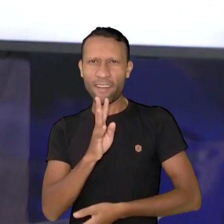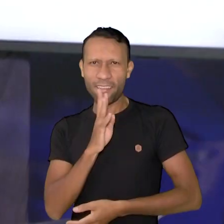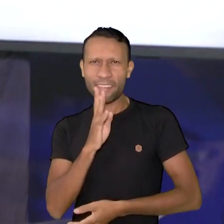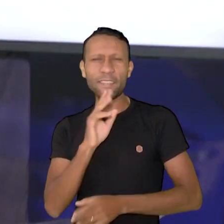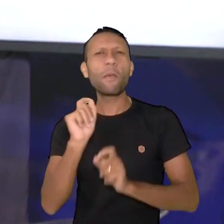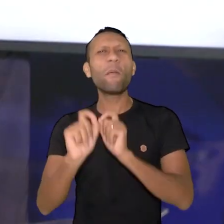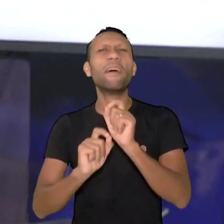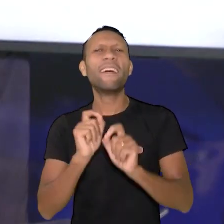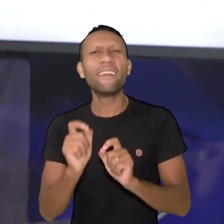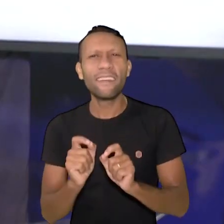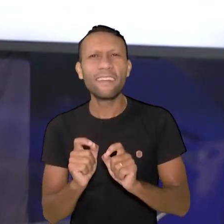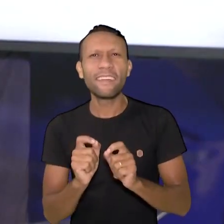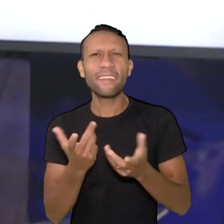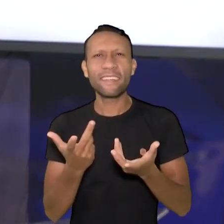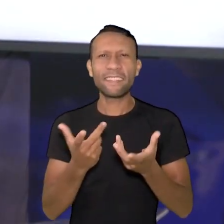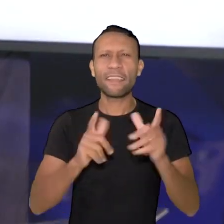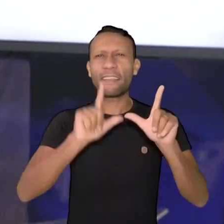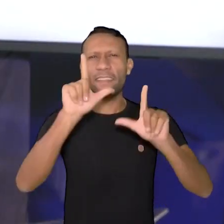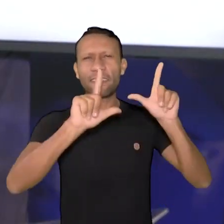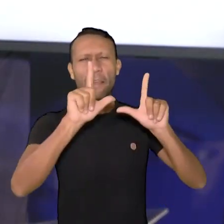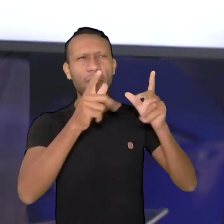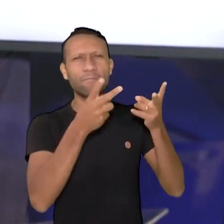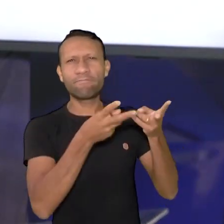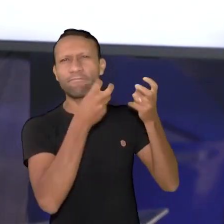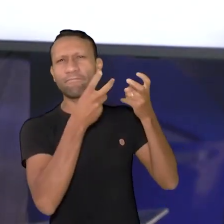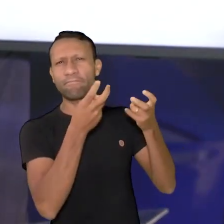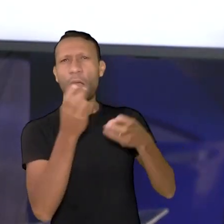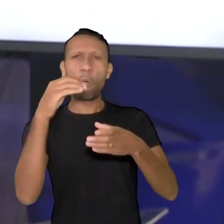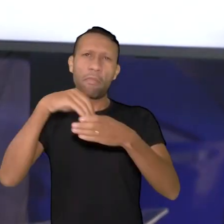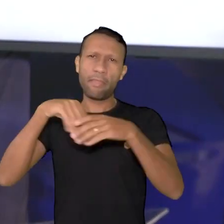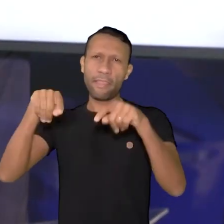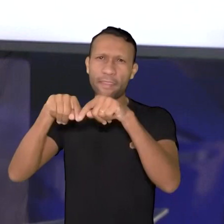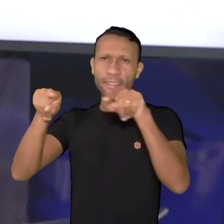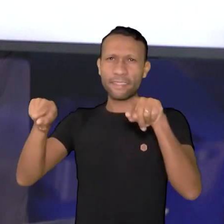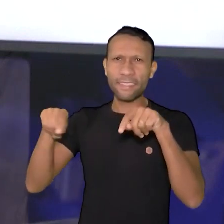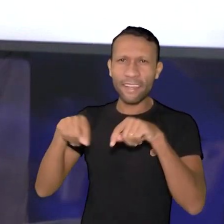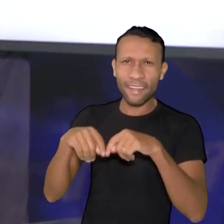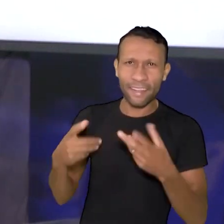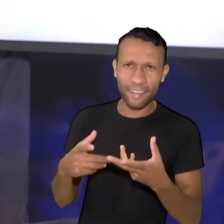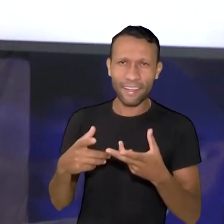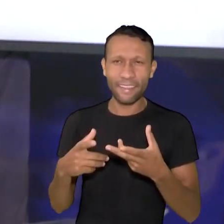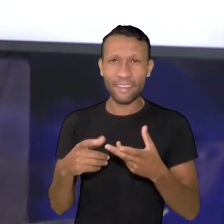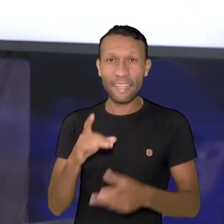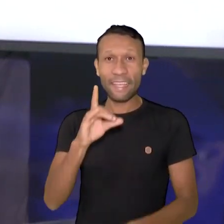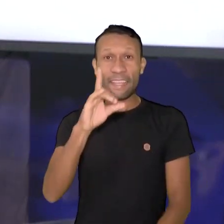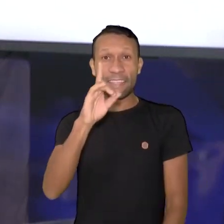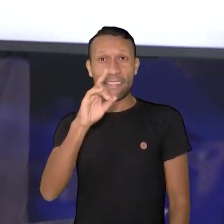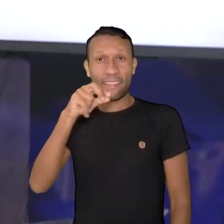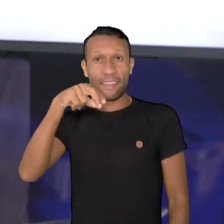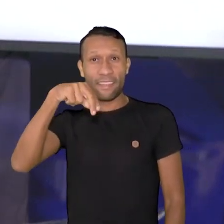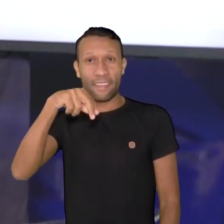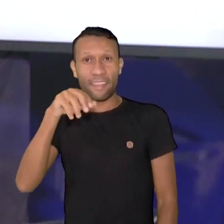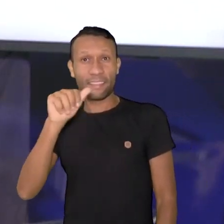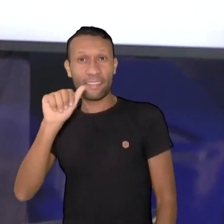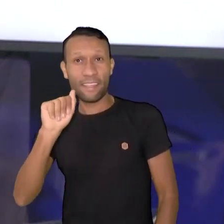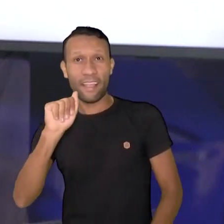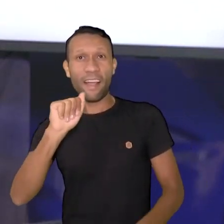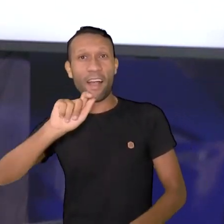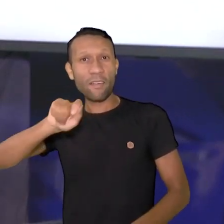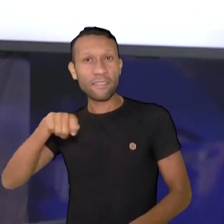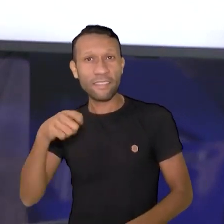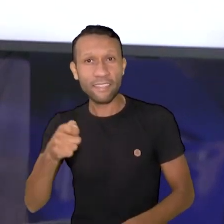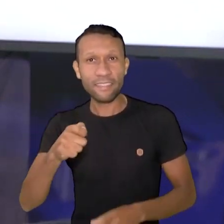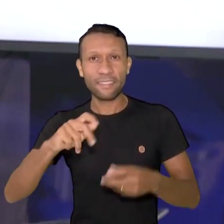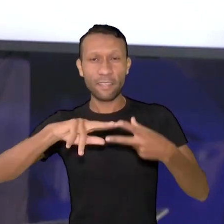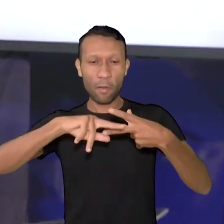de TV, ou escutou dentro da sala de aula, em algum momento já ouviu falar, que é o DNA, que ele está dentro das nossas células,